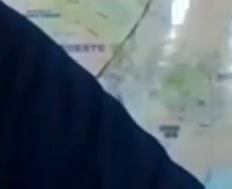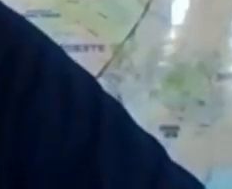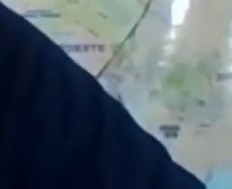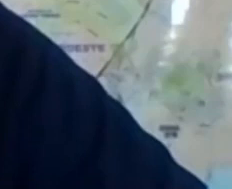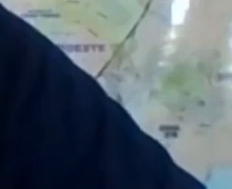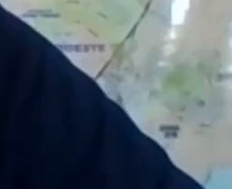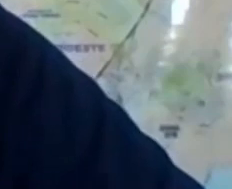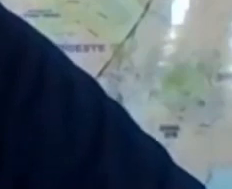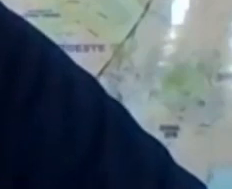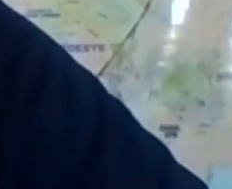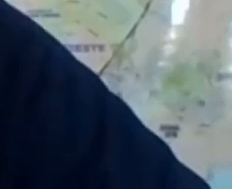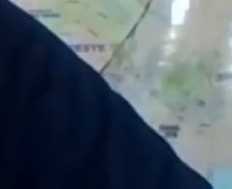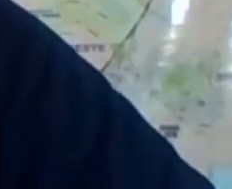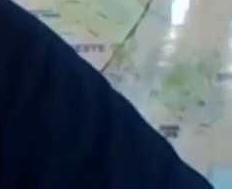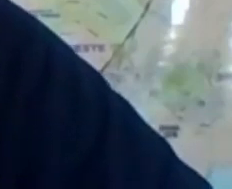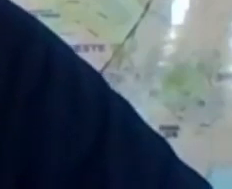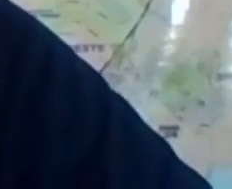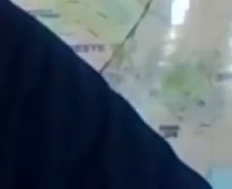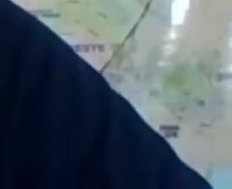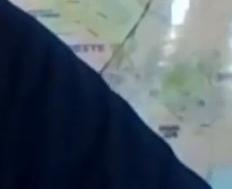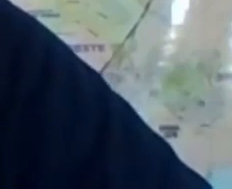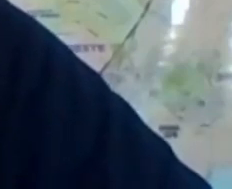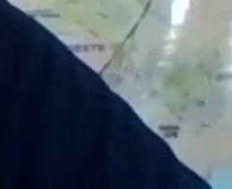tramitações. Então,